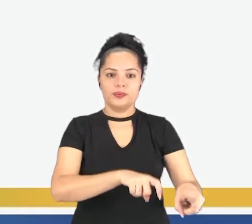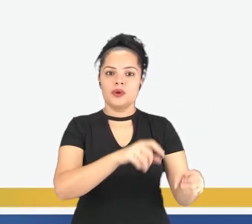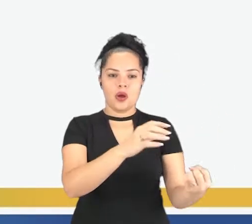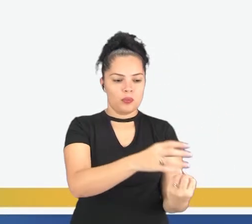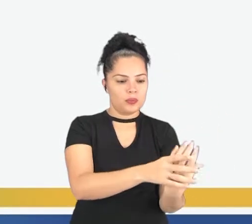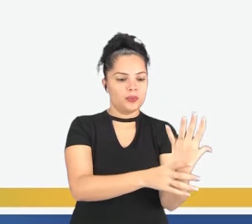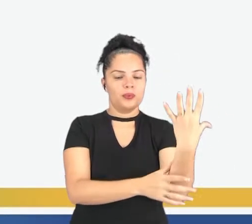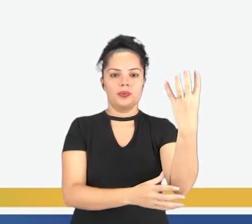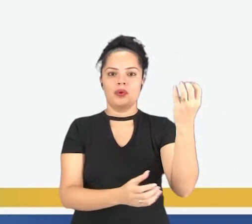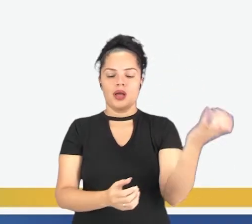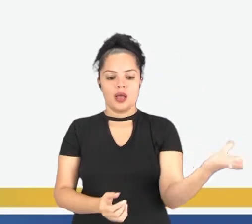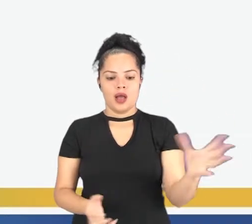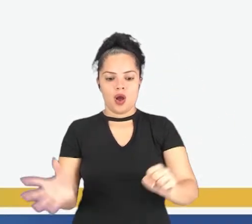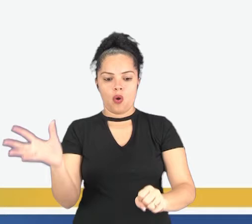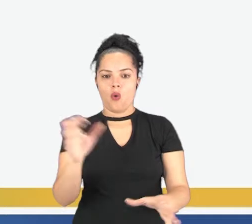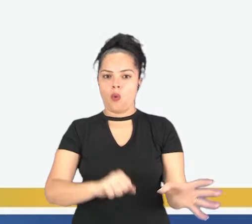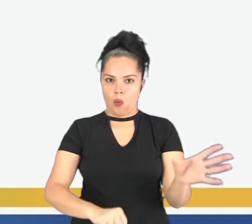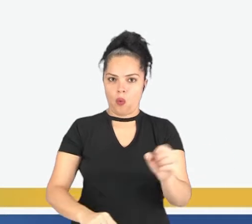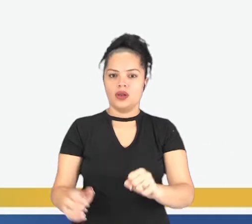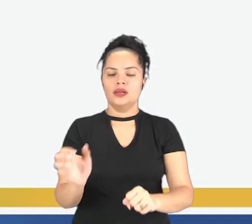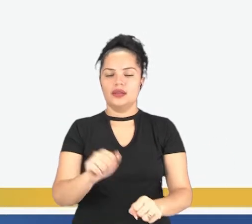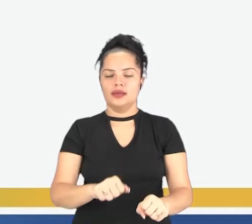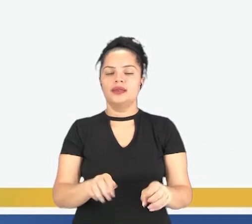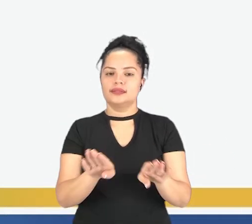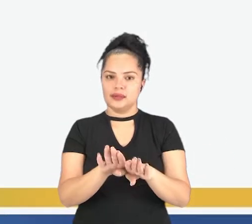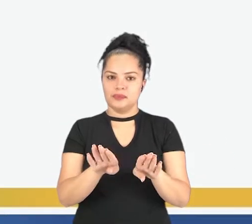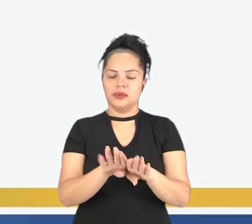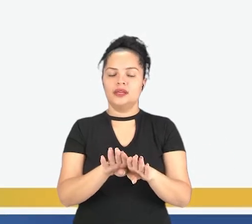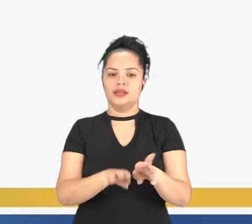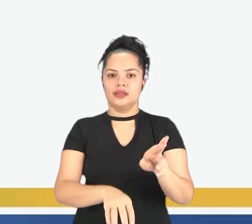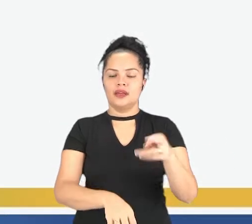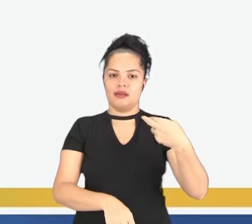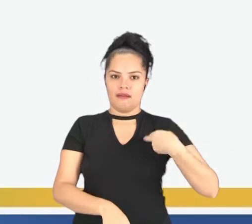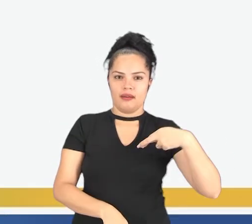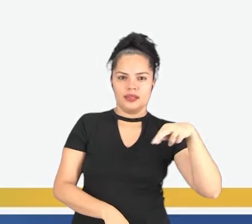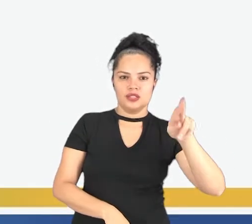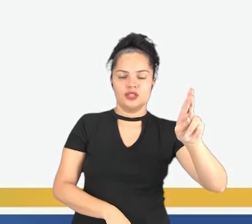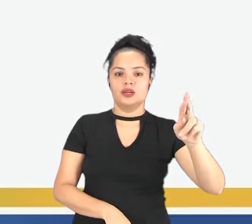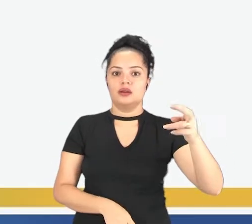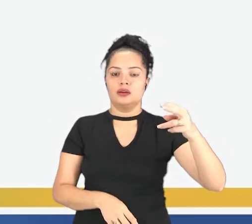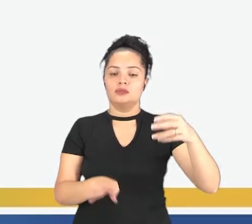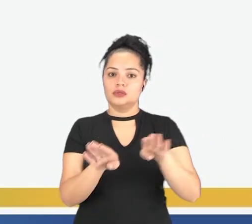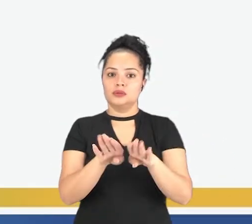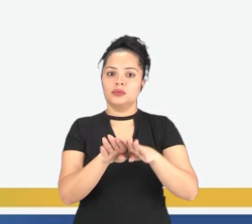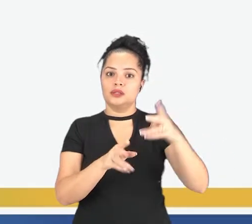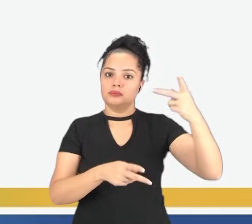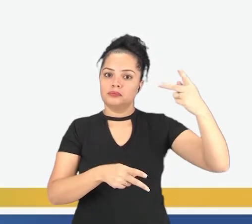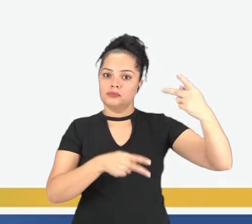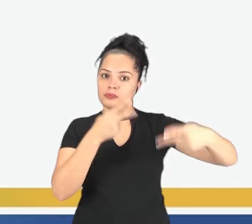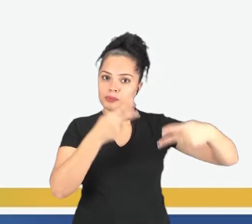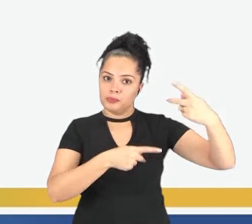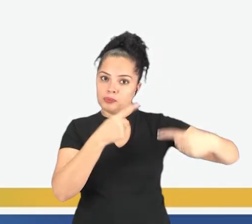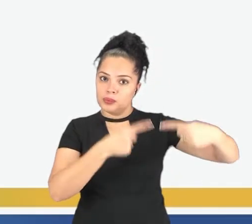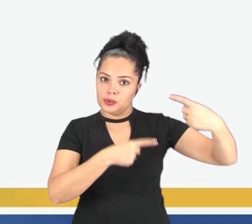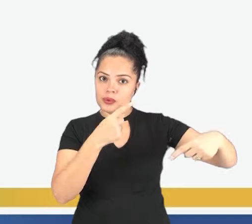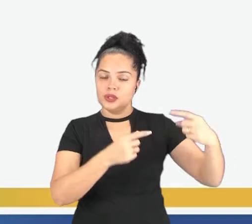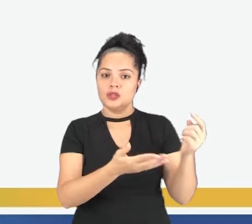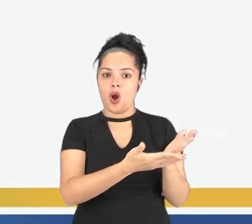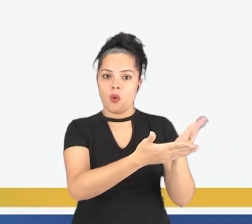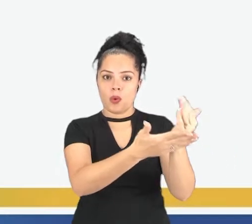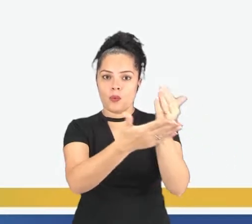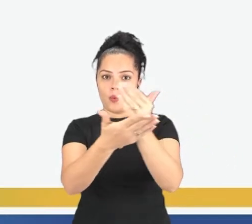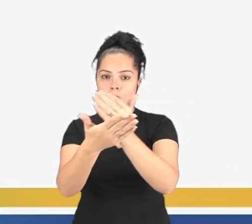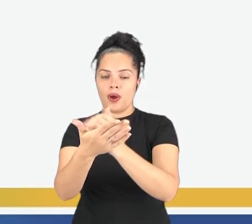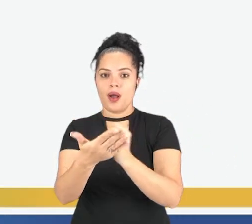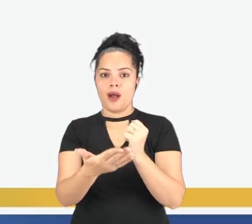para a religião, né, sobre as datas comemorativas, e para a política, que tinha uma organização de cobrança de impostos,